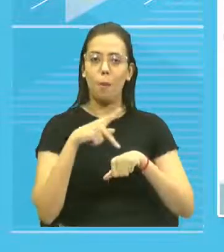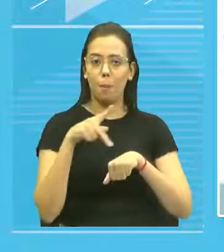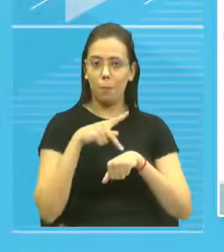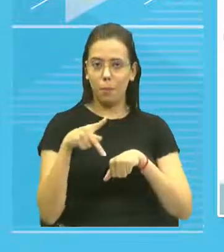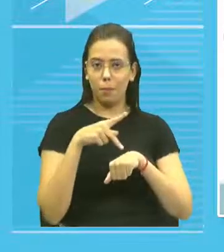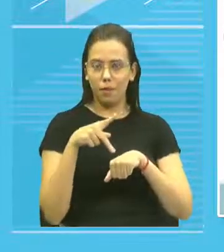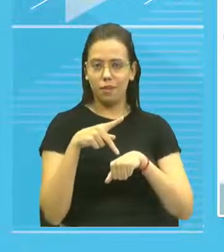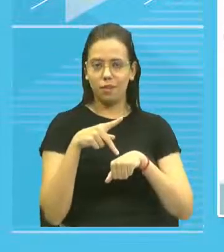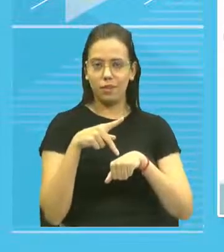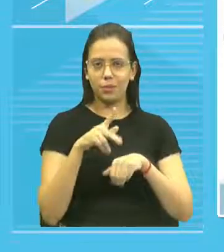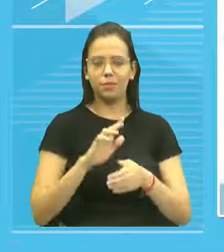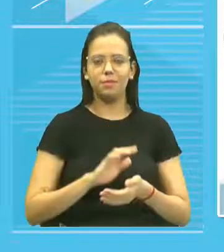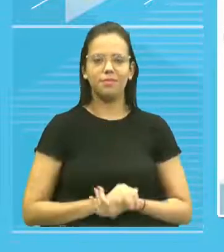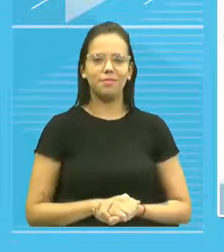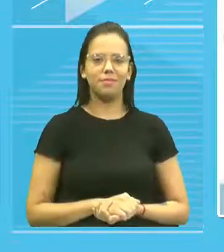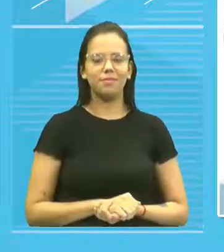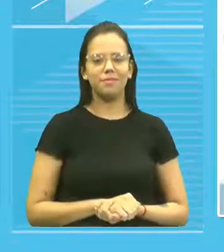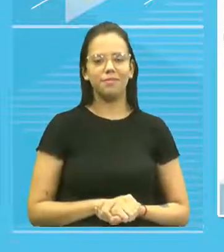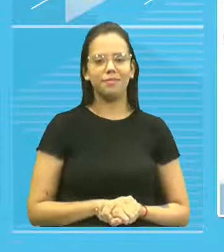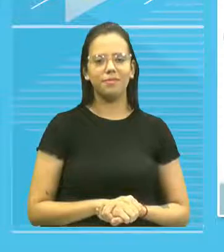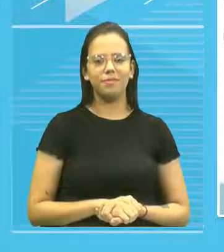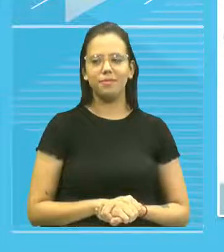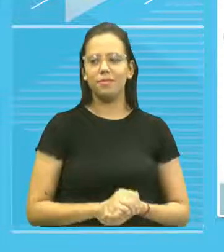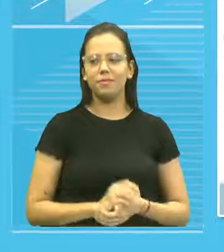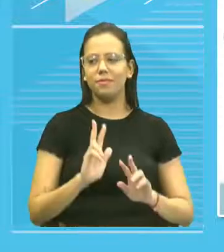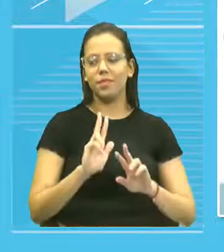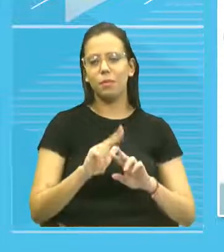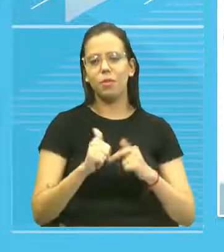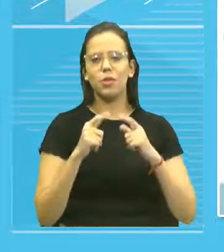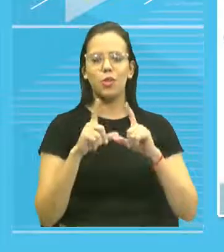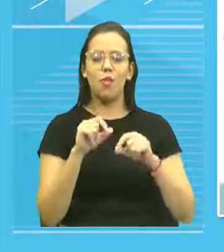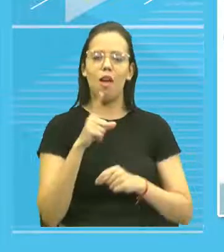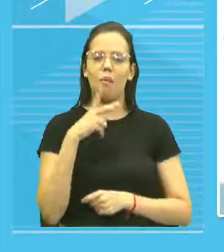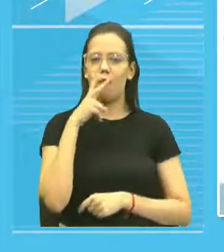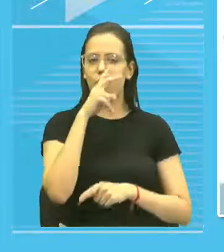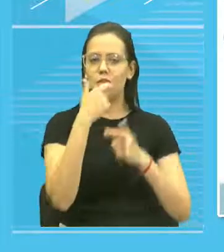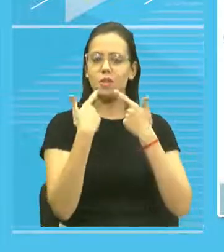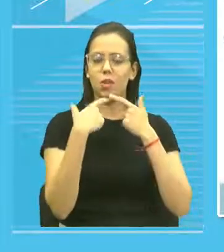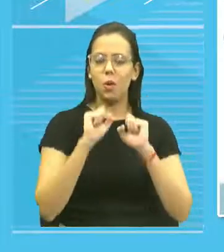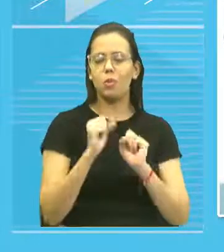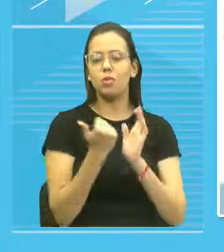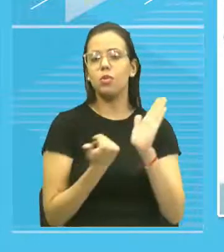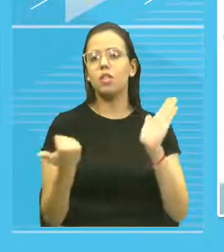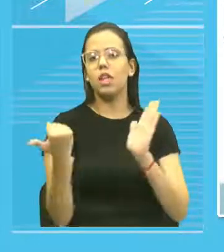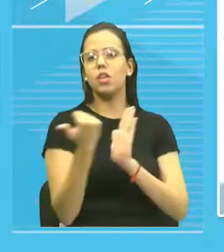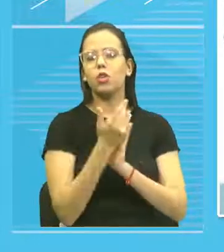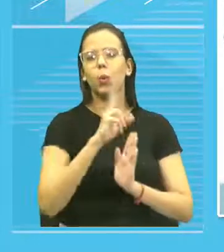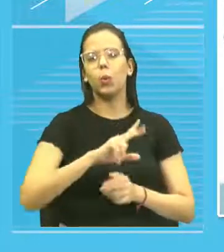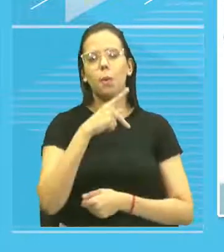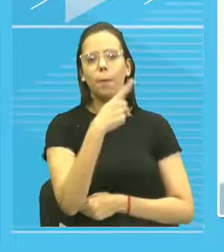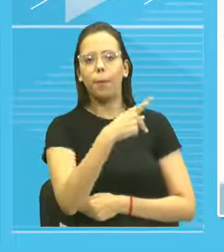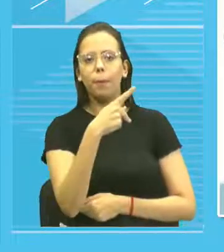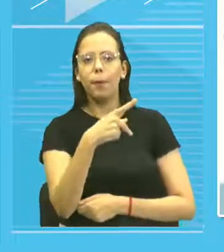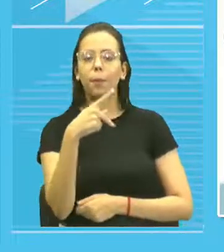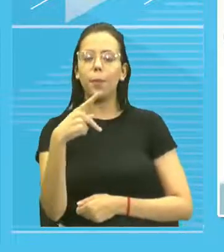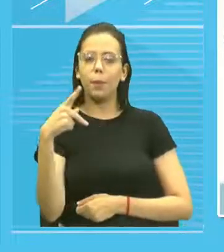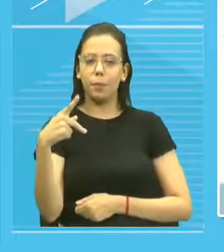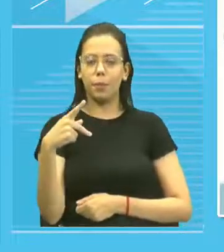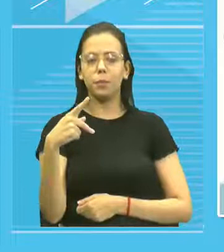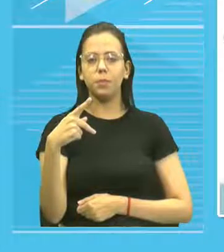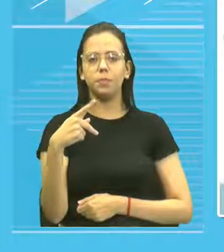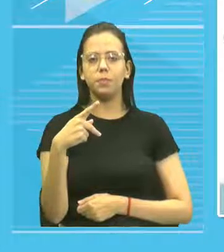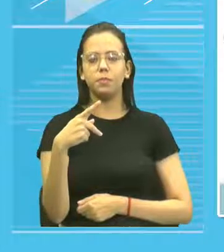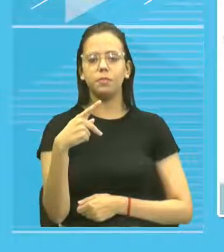é porque é uma uma força linguística no exagero aí do P Oi e